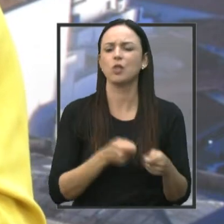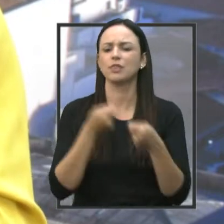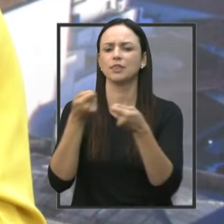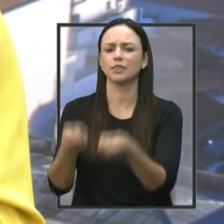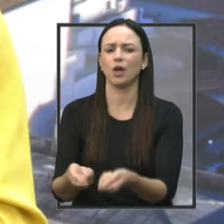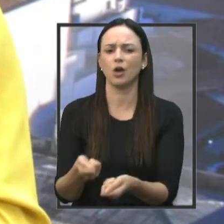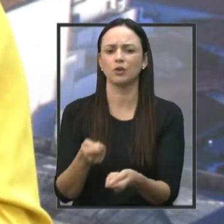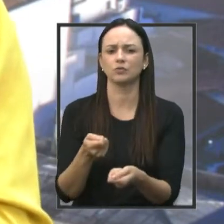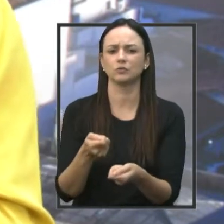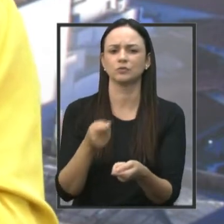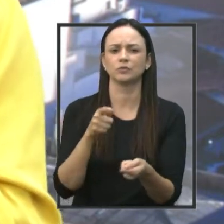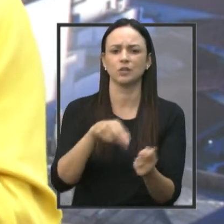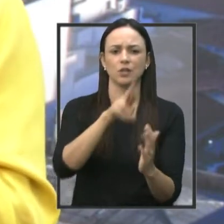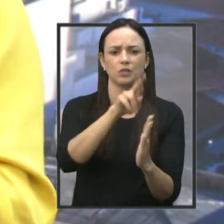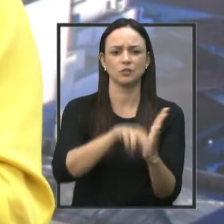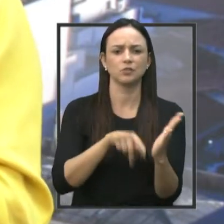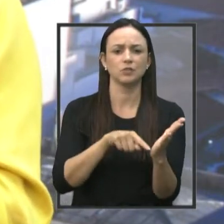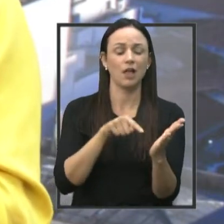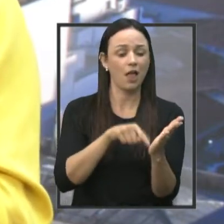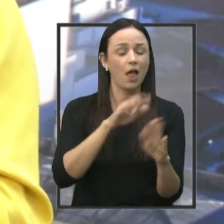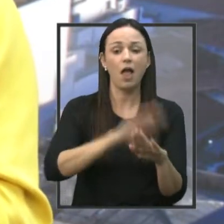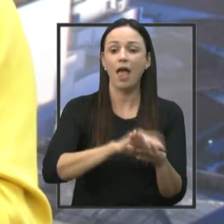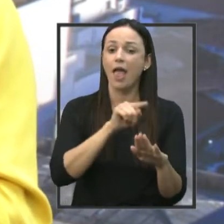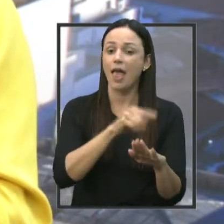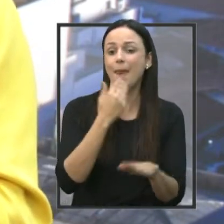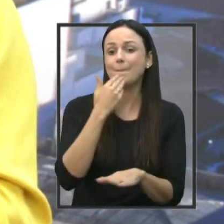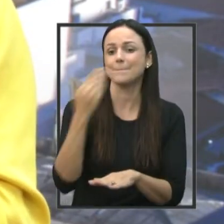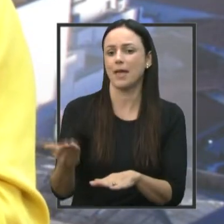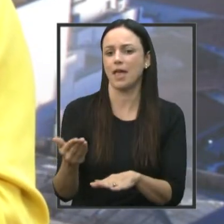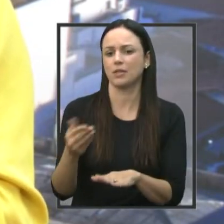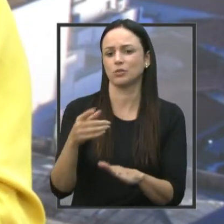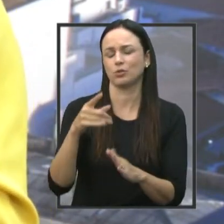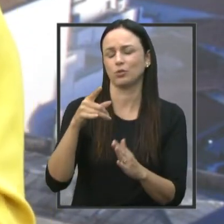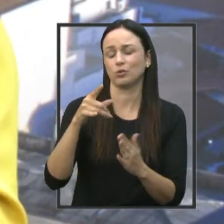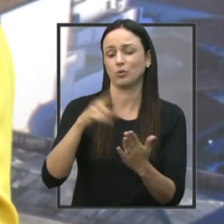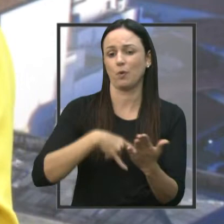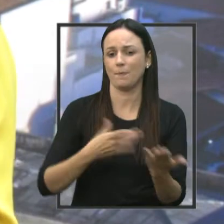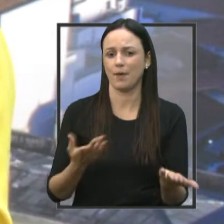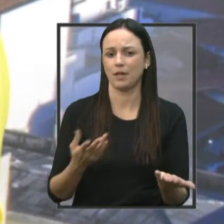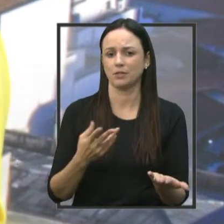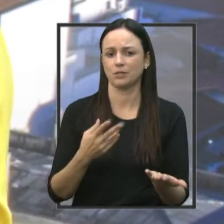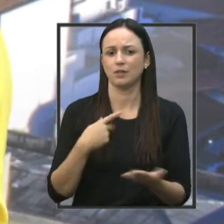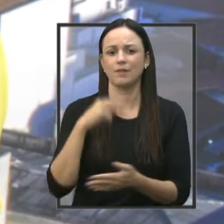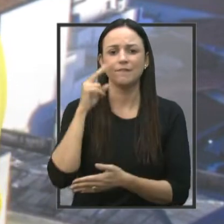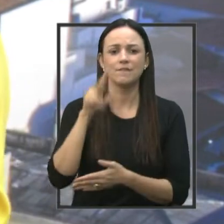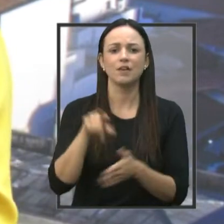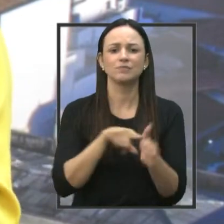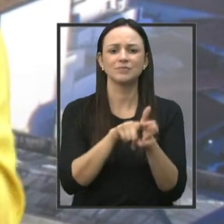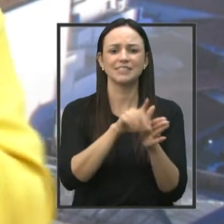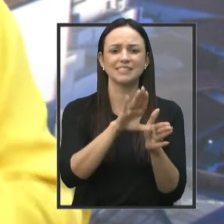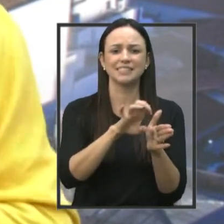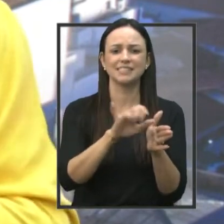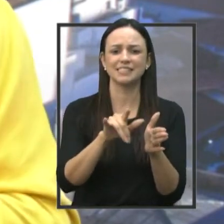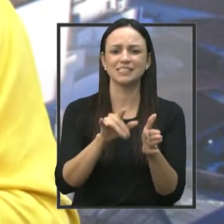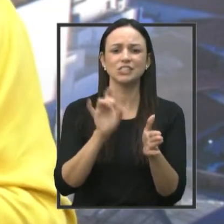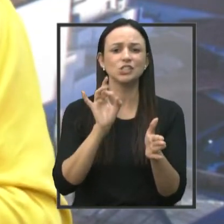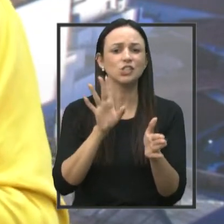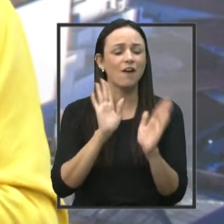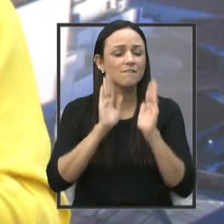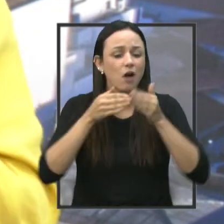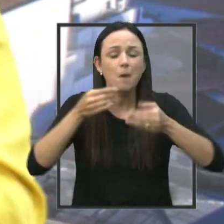é do relator, ao escrever o relatório, pedir o documento para o vereador. A gente vê totalmente uma SEI direcionada à